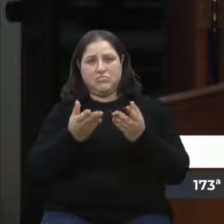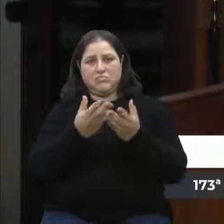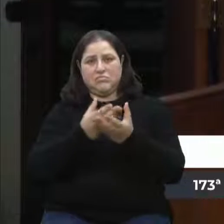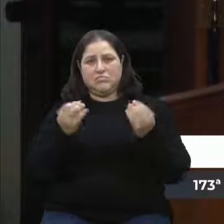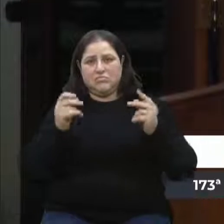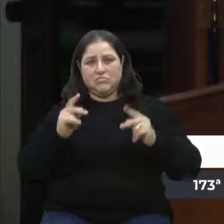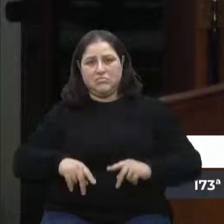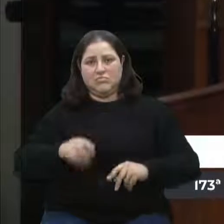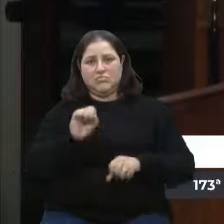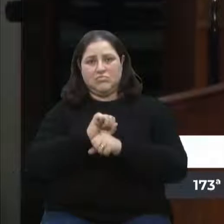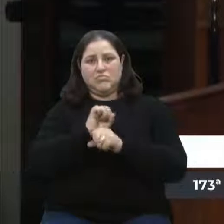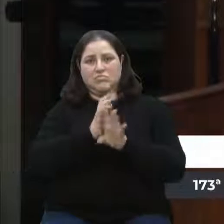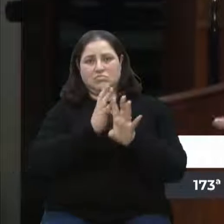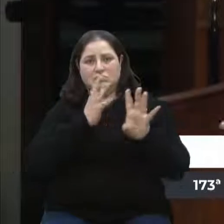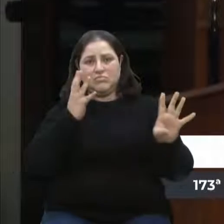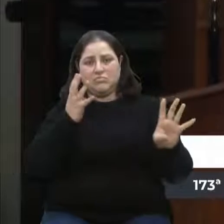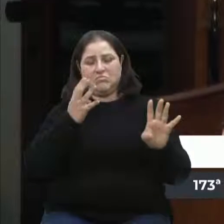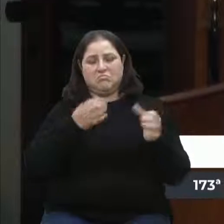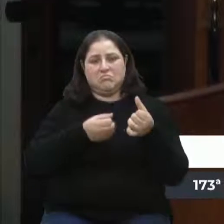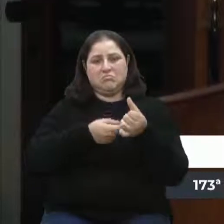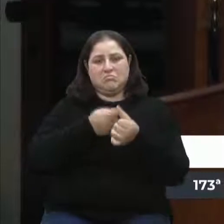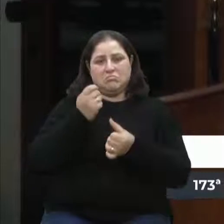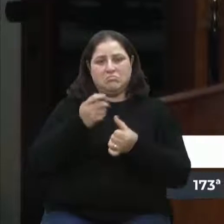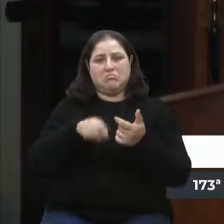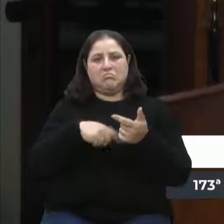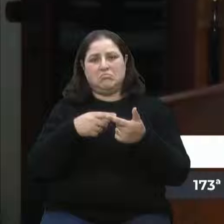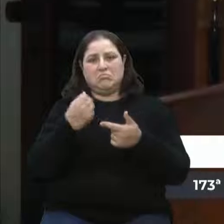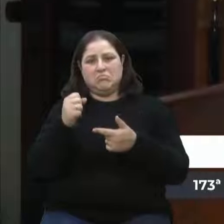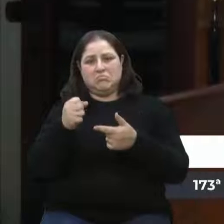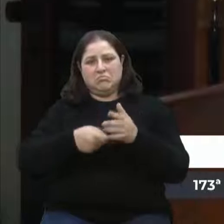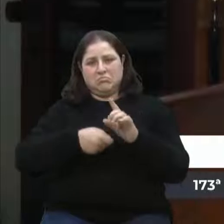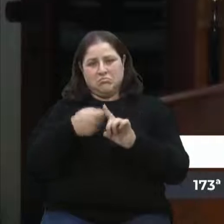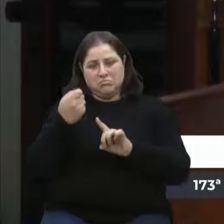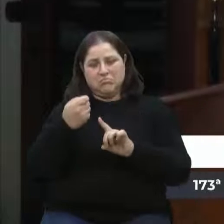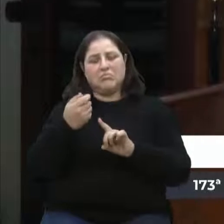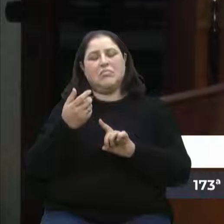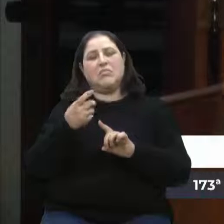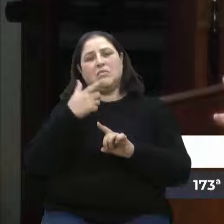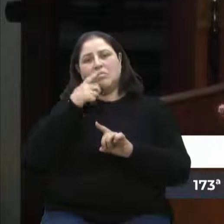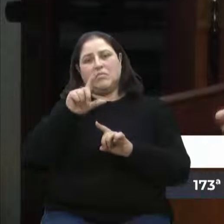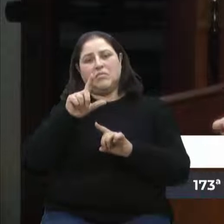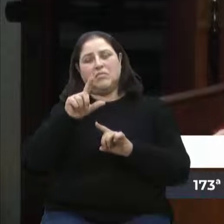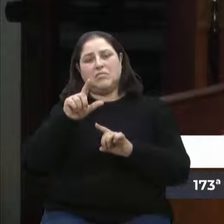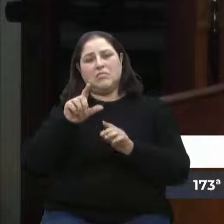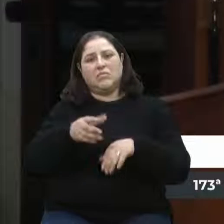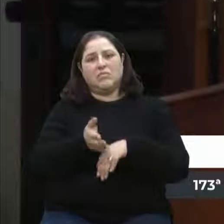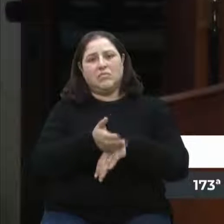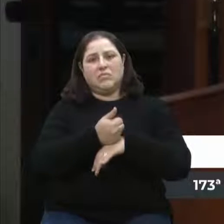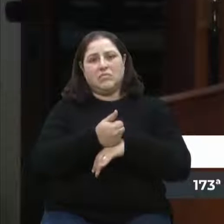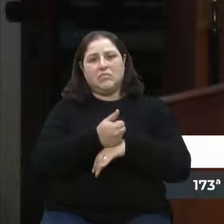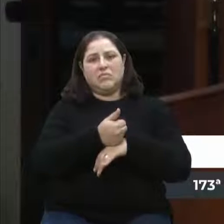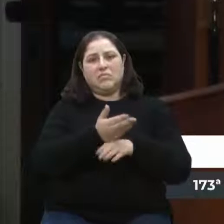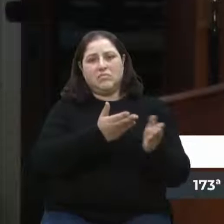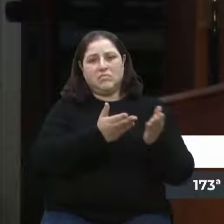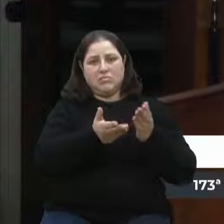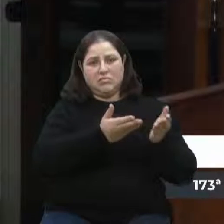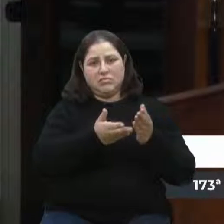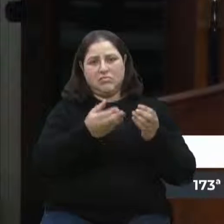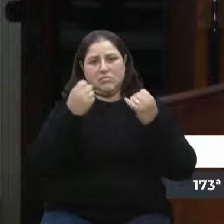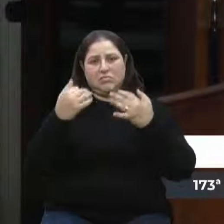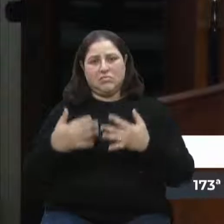na fila aguardando por 6 meses, 8 meses, vão conseguir ser atendidas antes. E é claro que cabe salientar que o trabalho